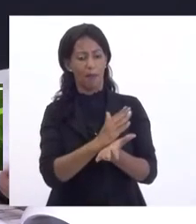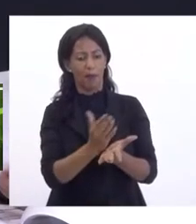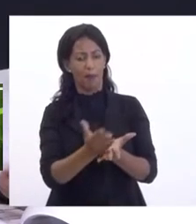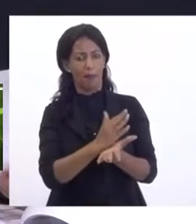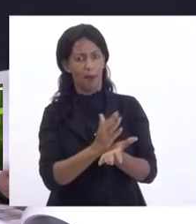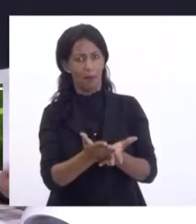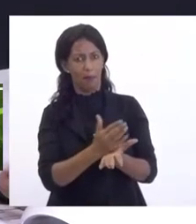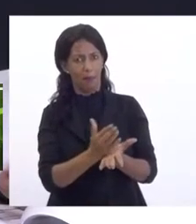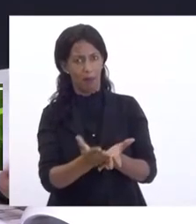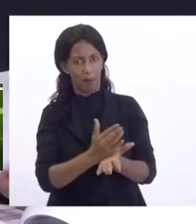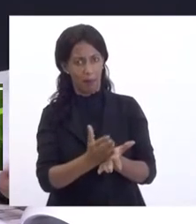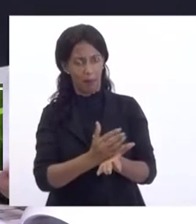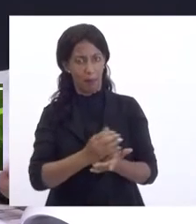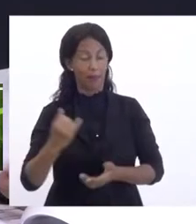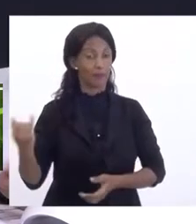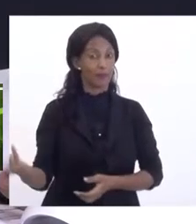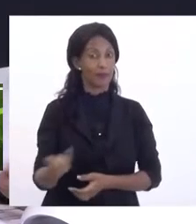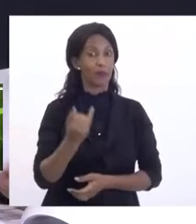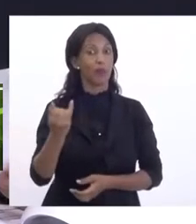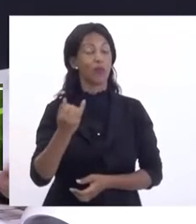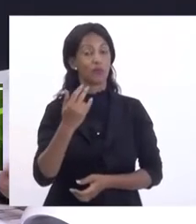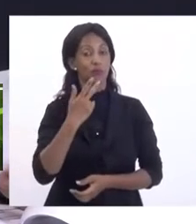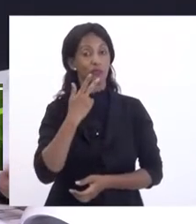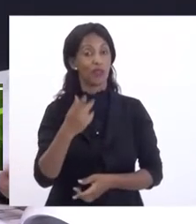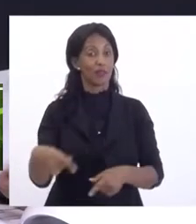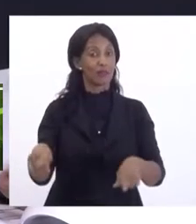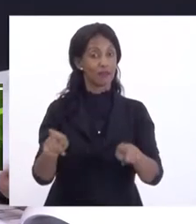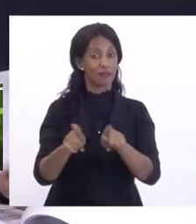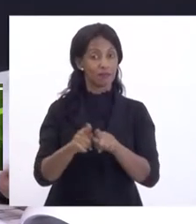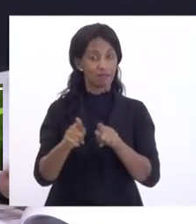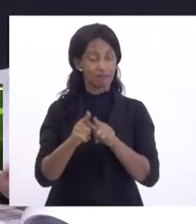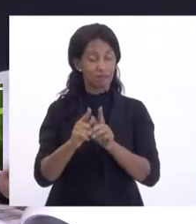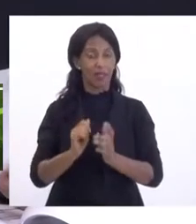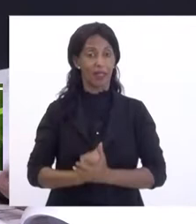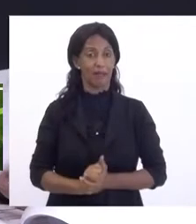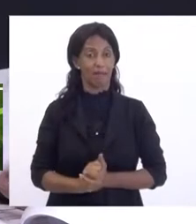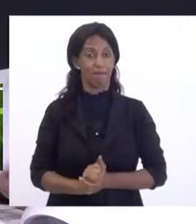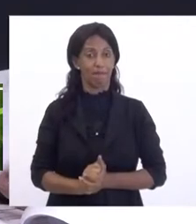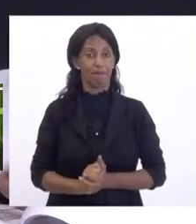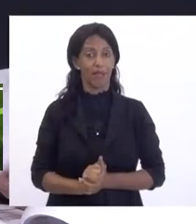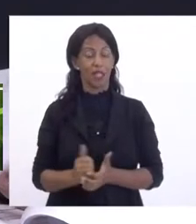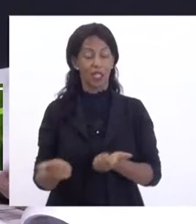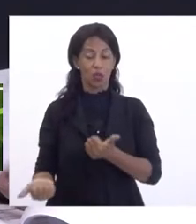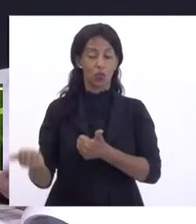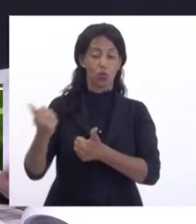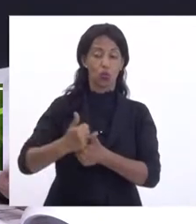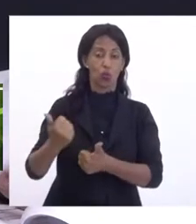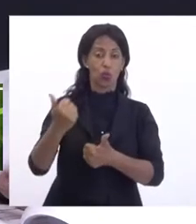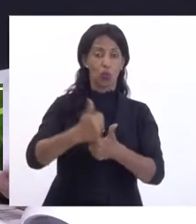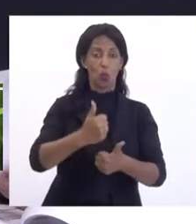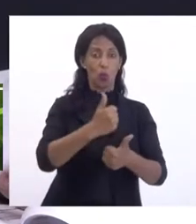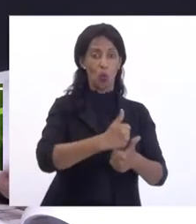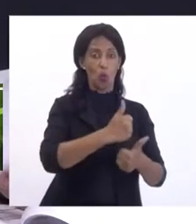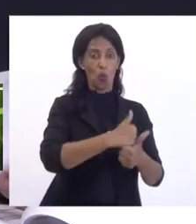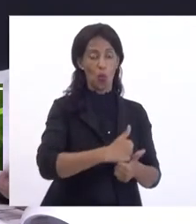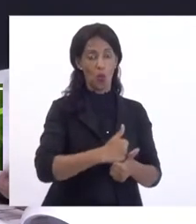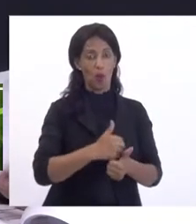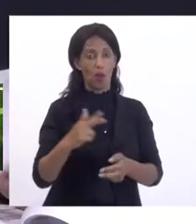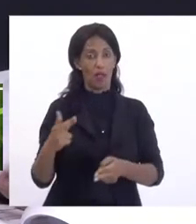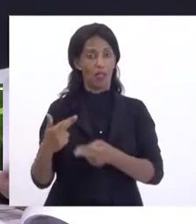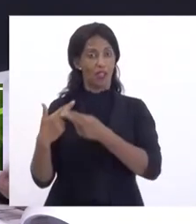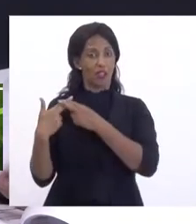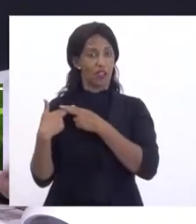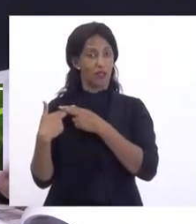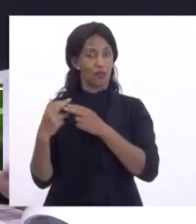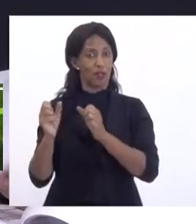Relevante mencionar também que eventuais substituições na chefia do